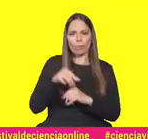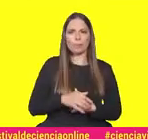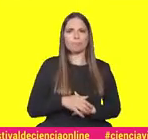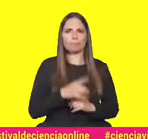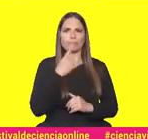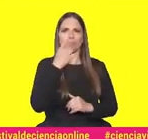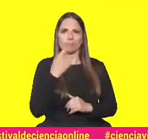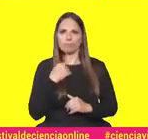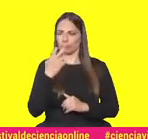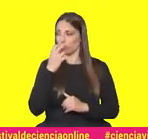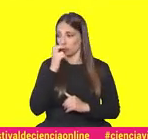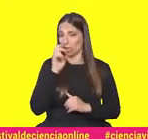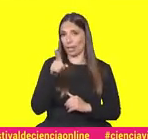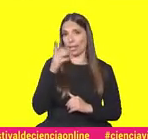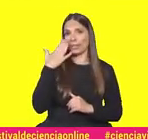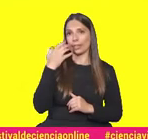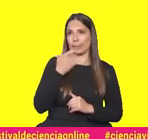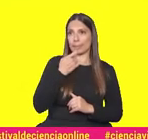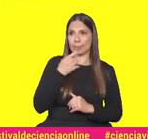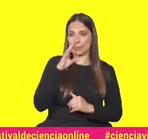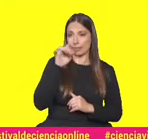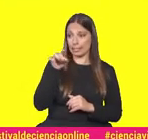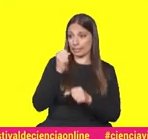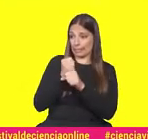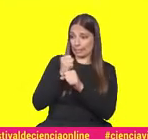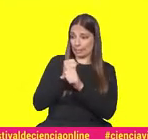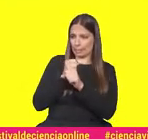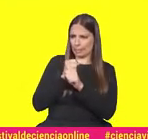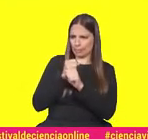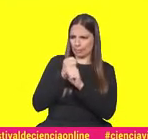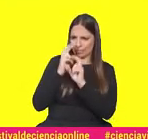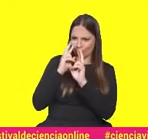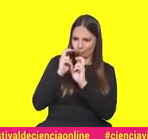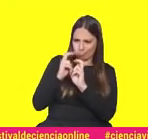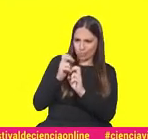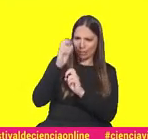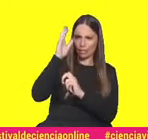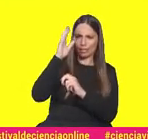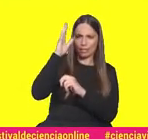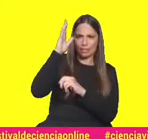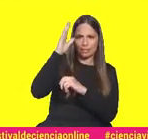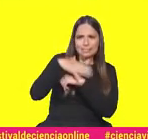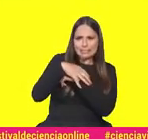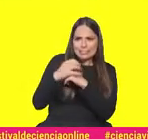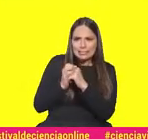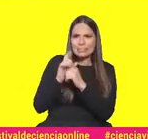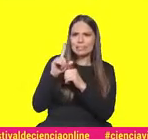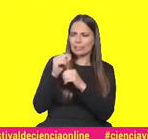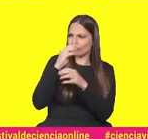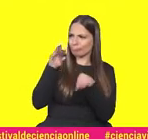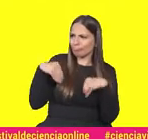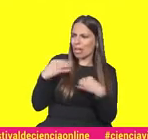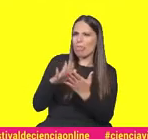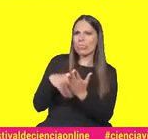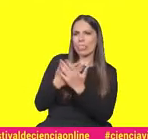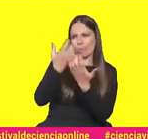tenho alguma curiosidade é perceber se, nesse trabalho de dissecação de felinos e de primatas, o que é que mais o